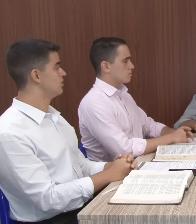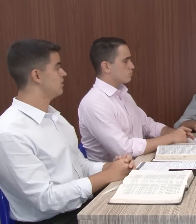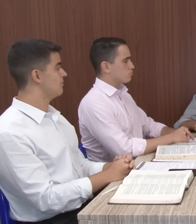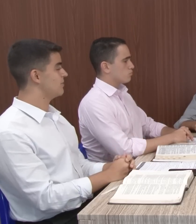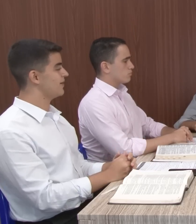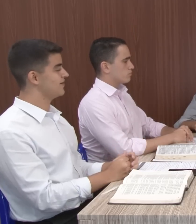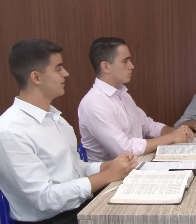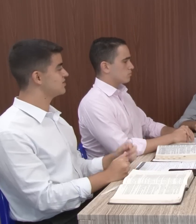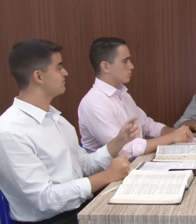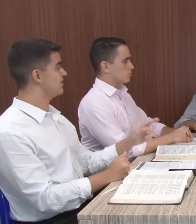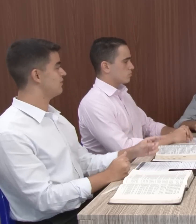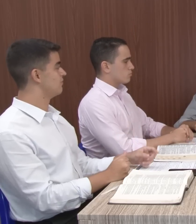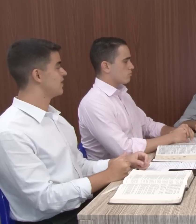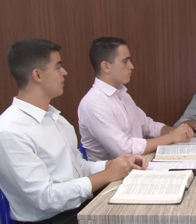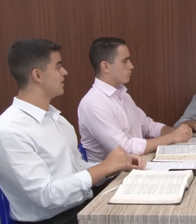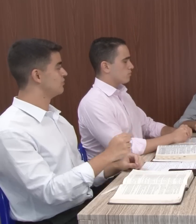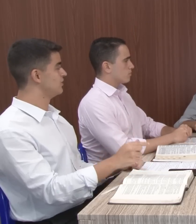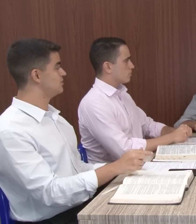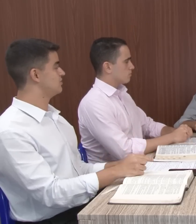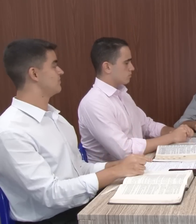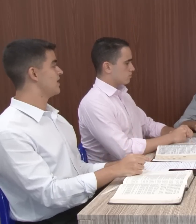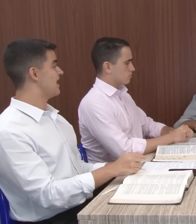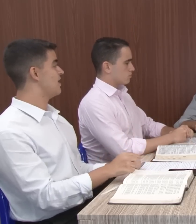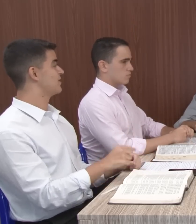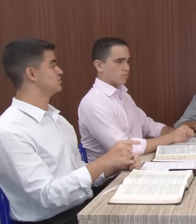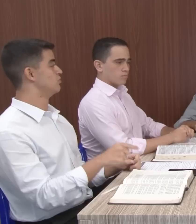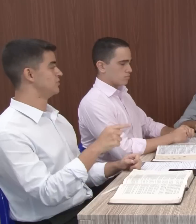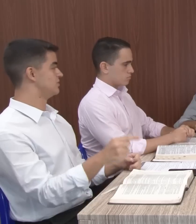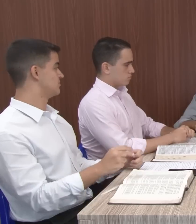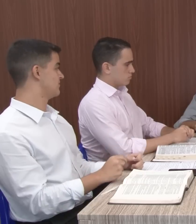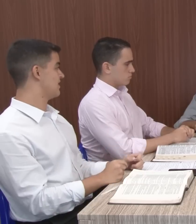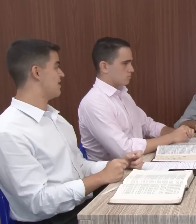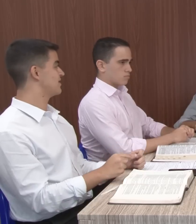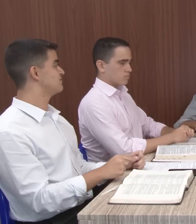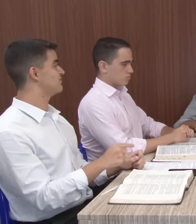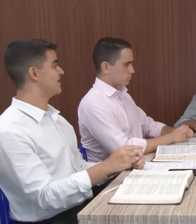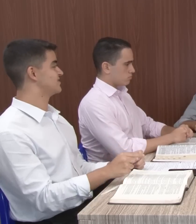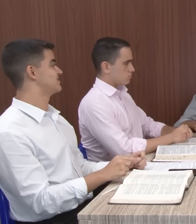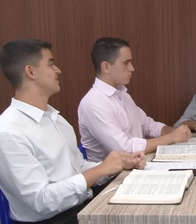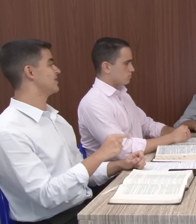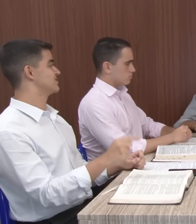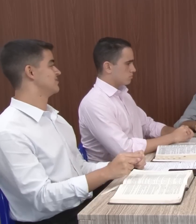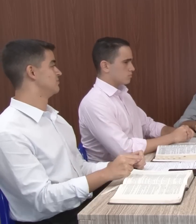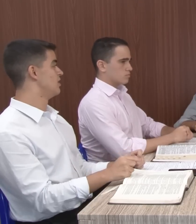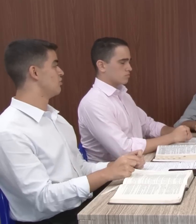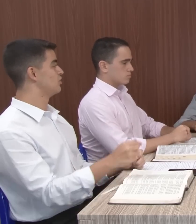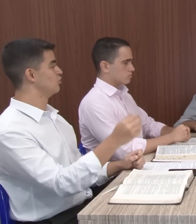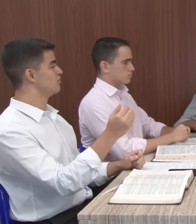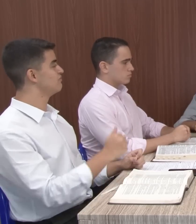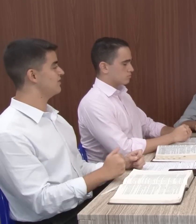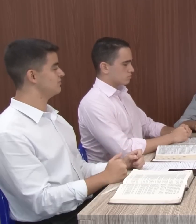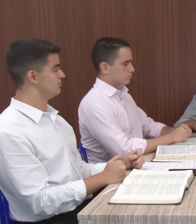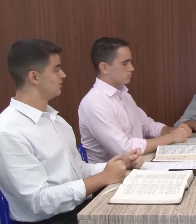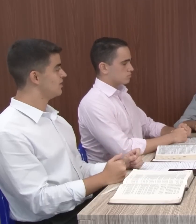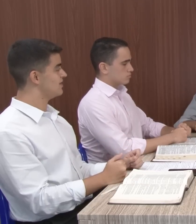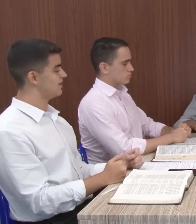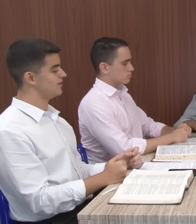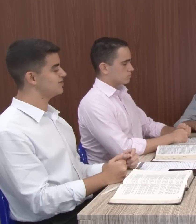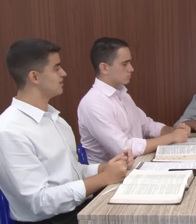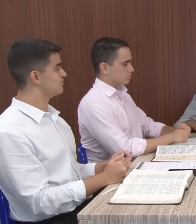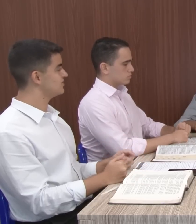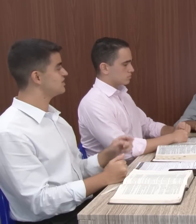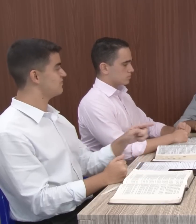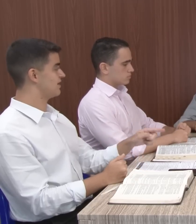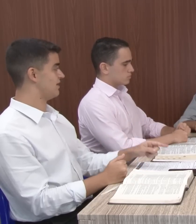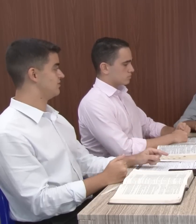temor. Mas para a igreja fiel, meia-noite é época de bodas, é época de festa, de celebração, porque o noivo veio e a